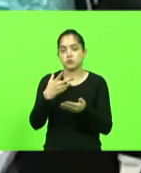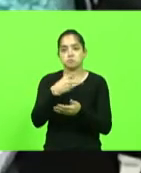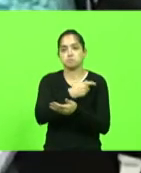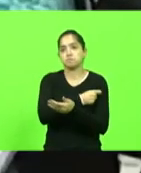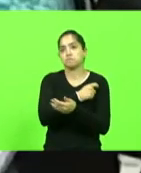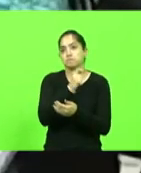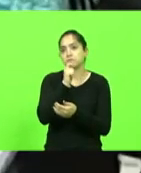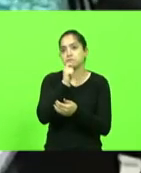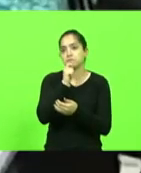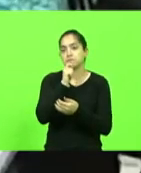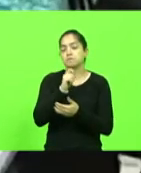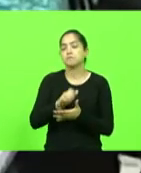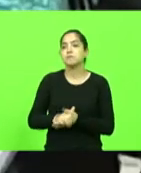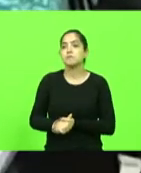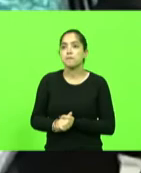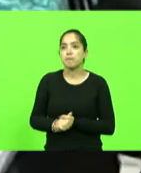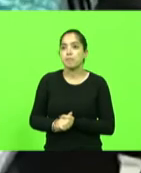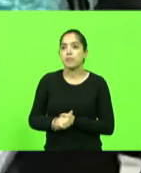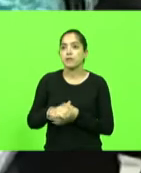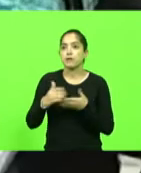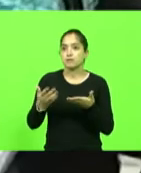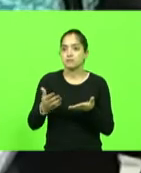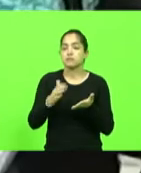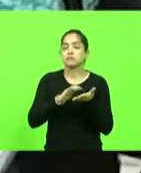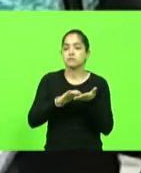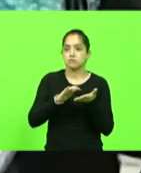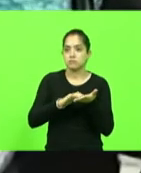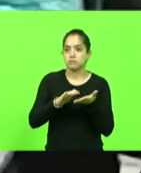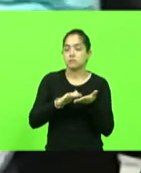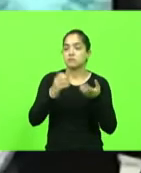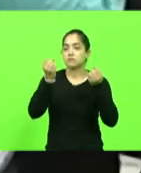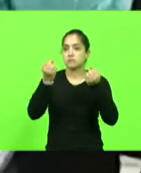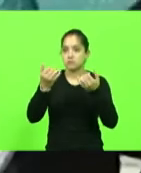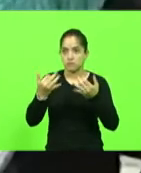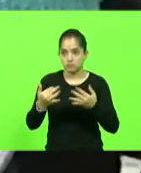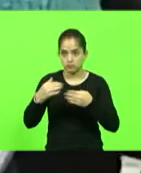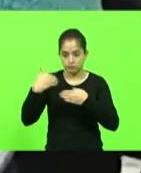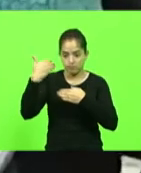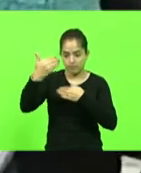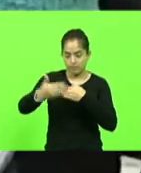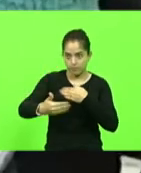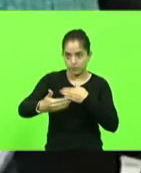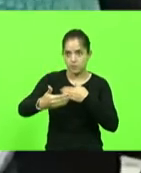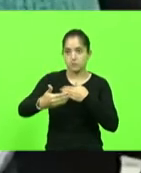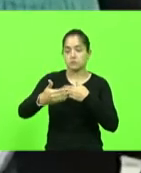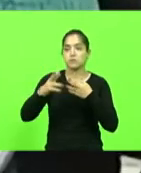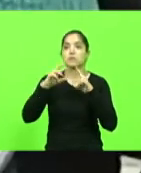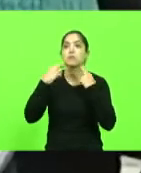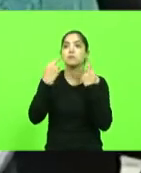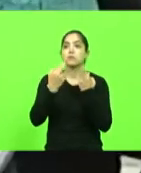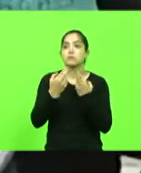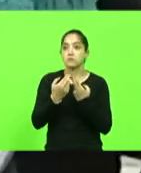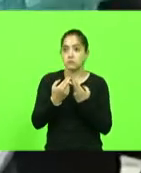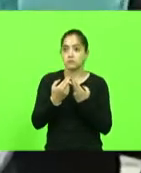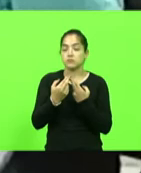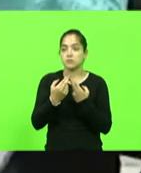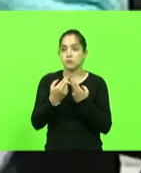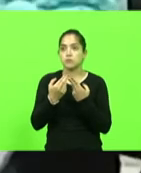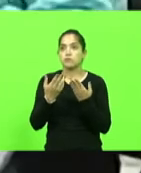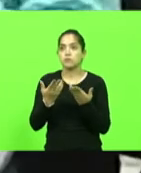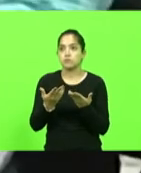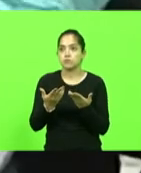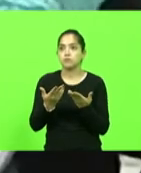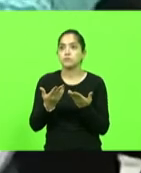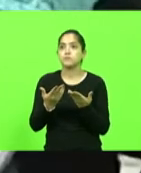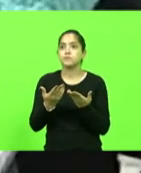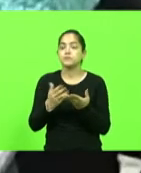contemplados. Mas o secretário Claudinei colocou que na próxima reunião, a próxima reunião que vai acontecer, isso